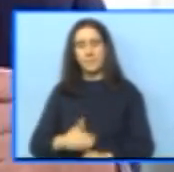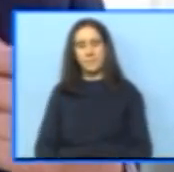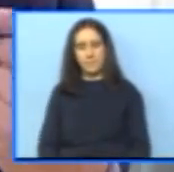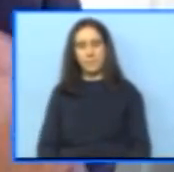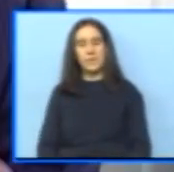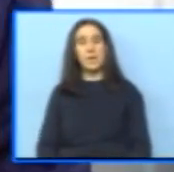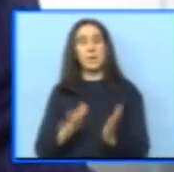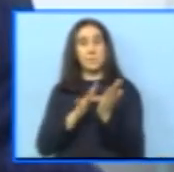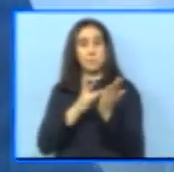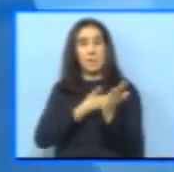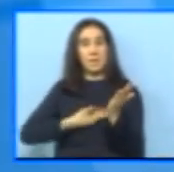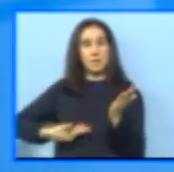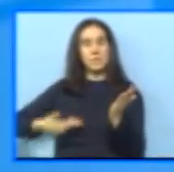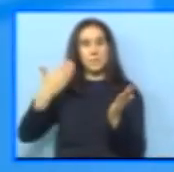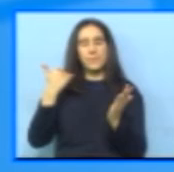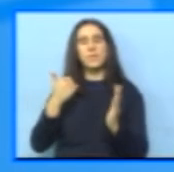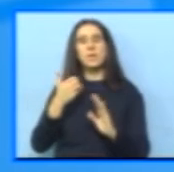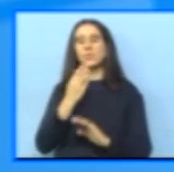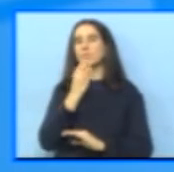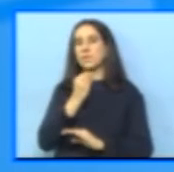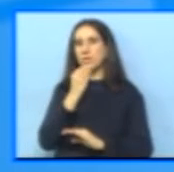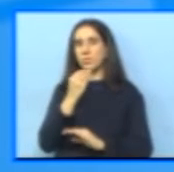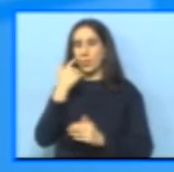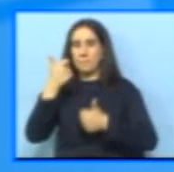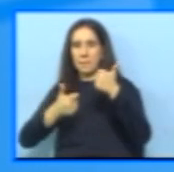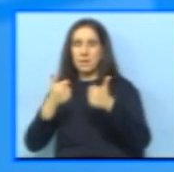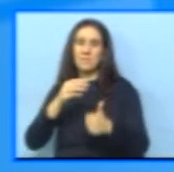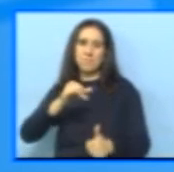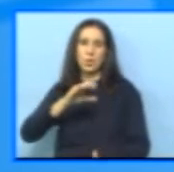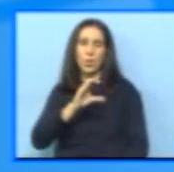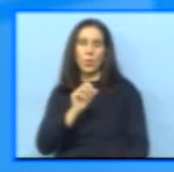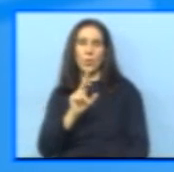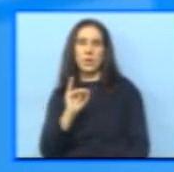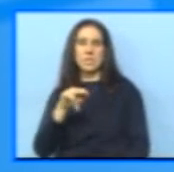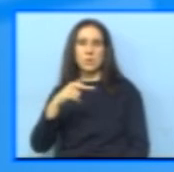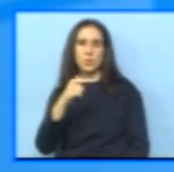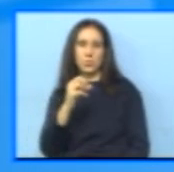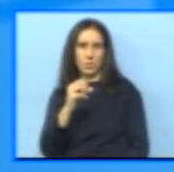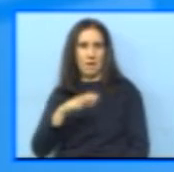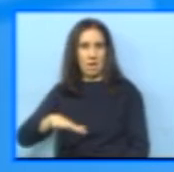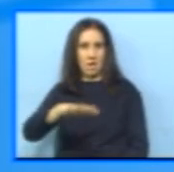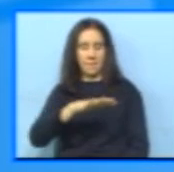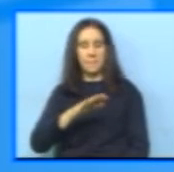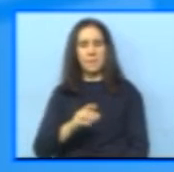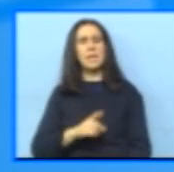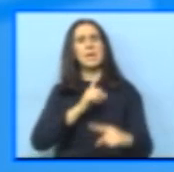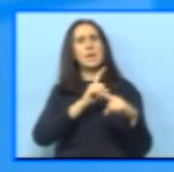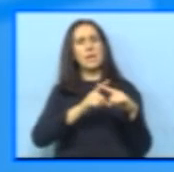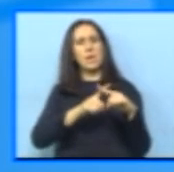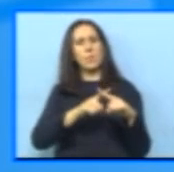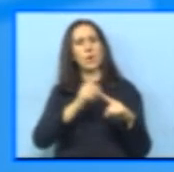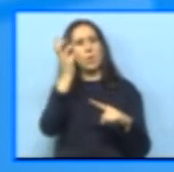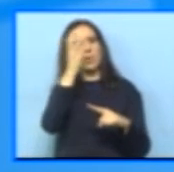Antigo Testamento, quando se vê em confronto, e Corinto é um espaço disso, quando se vê em confronto com a cultura grega, diz, nós também temos